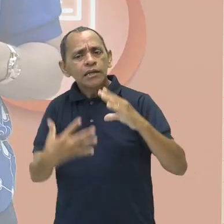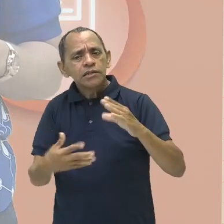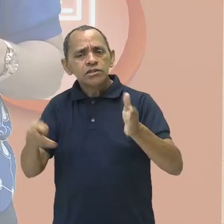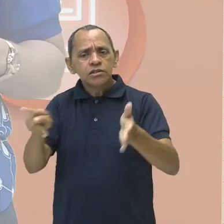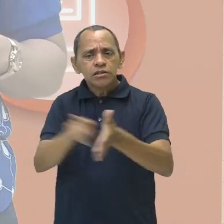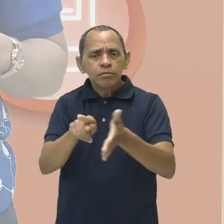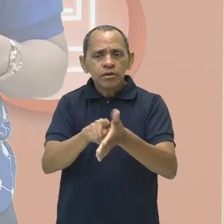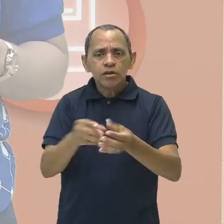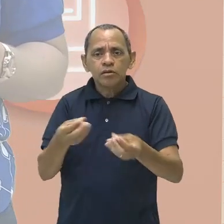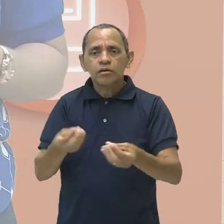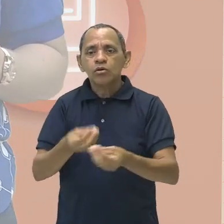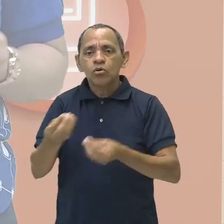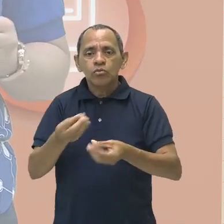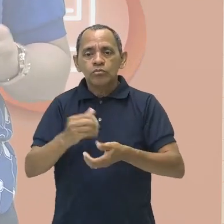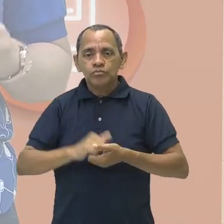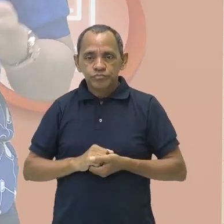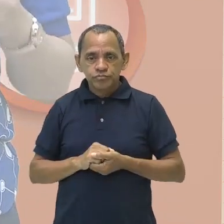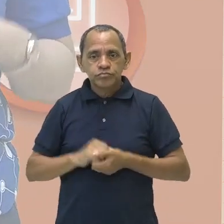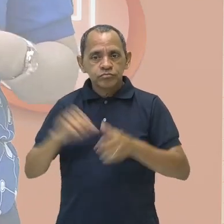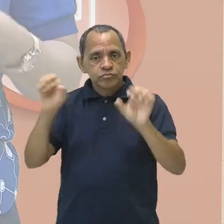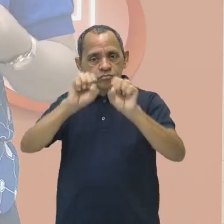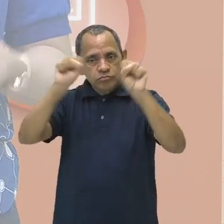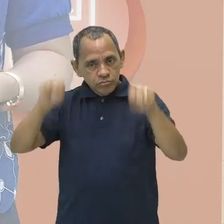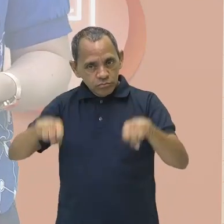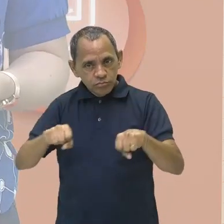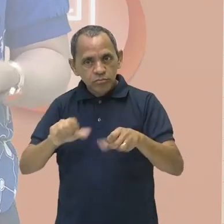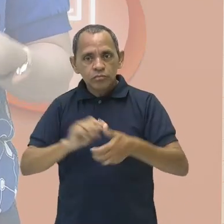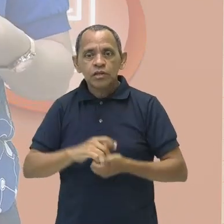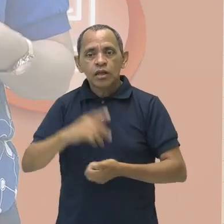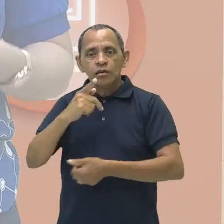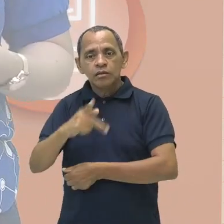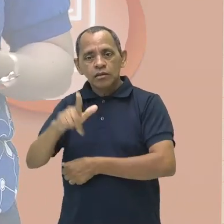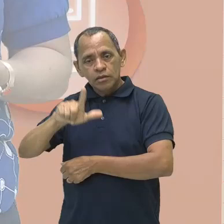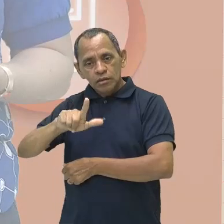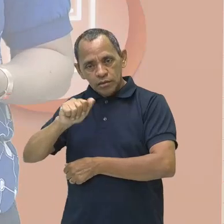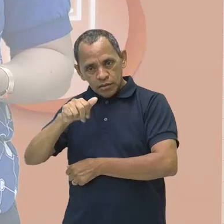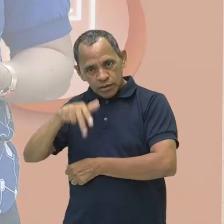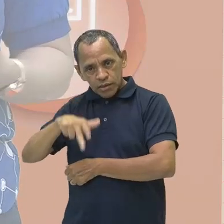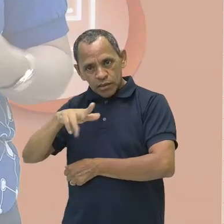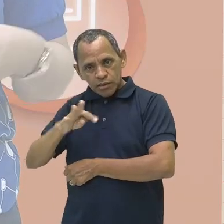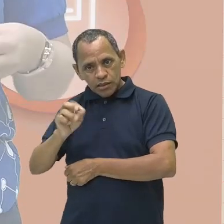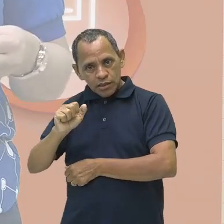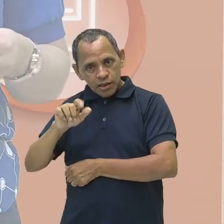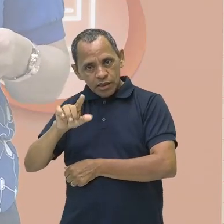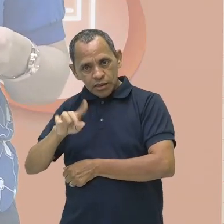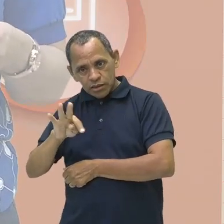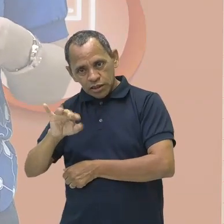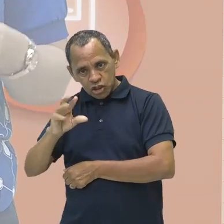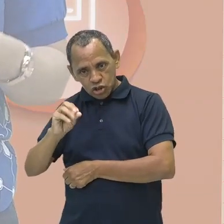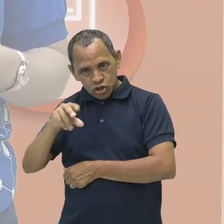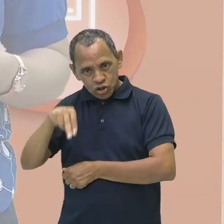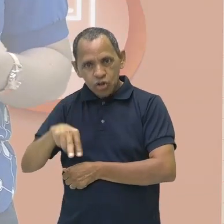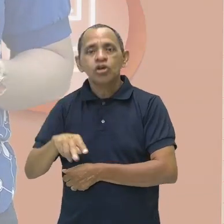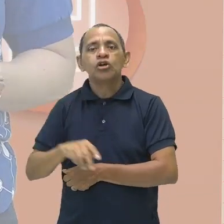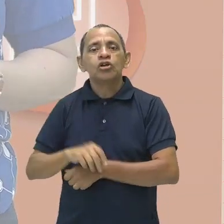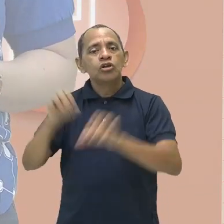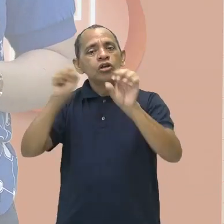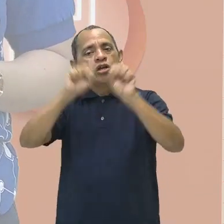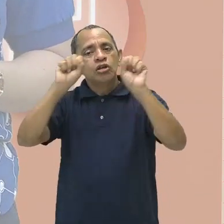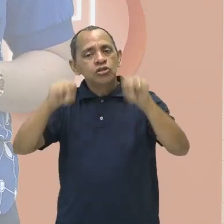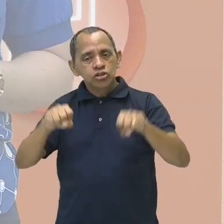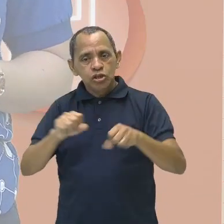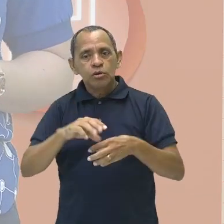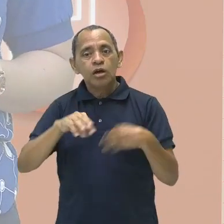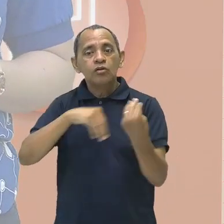nós temos o sistema de produção, que é chamado de plantation. O que é o plantation? É justamente um sistema em que vai